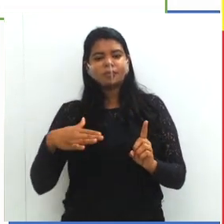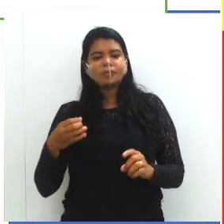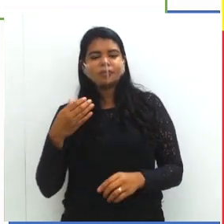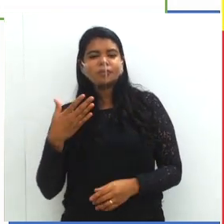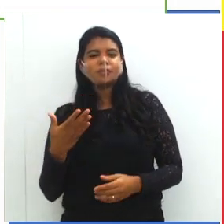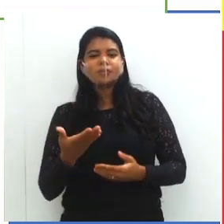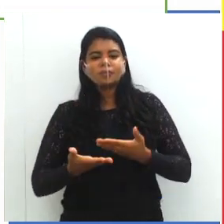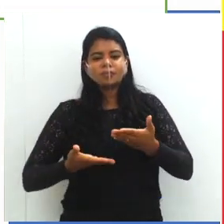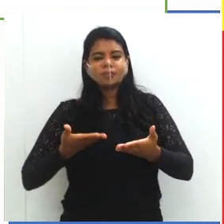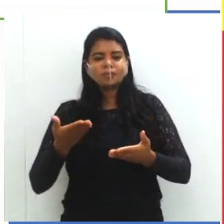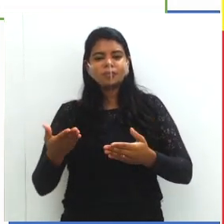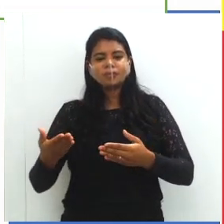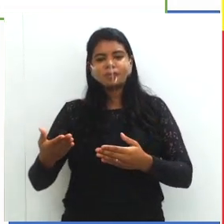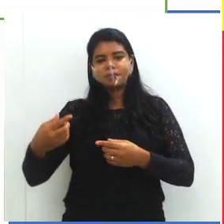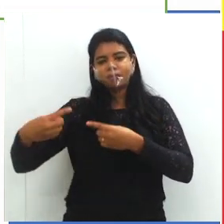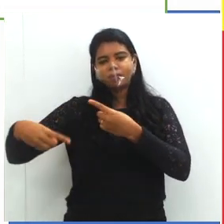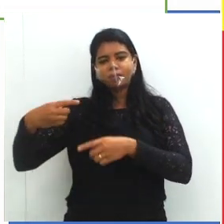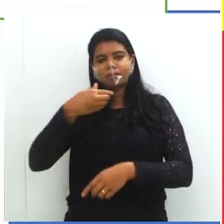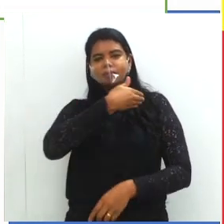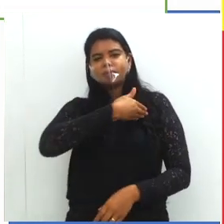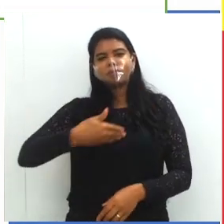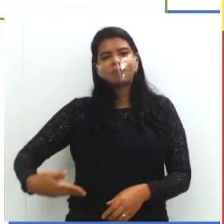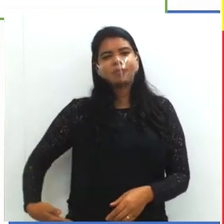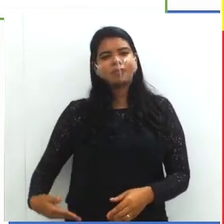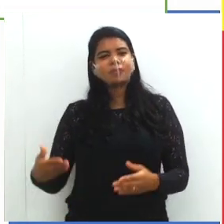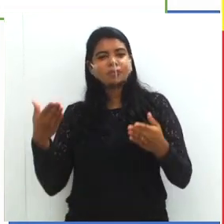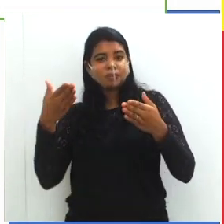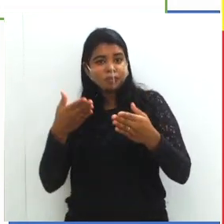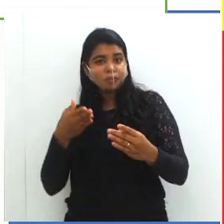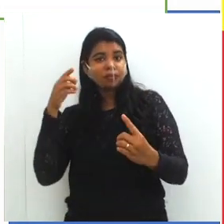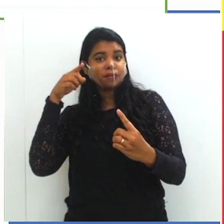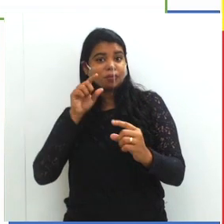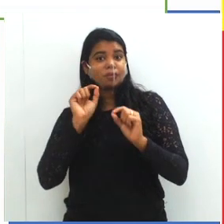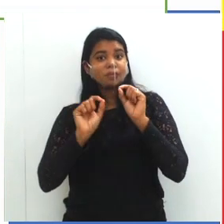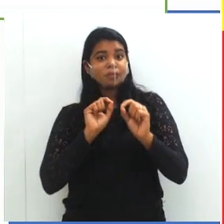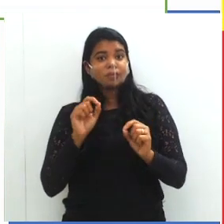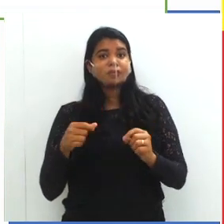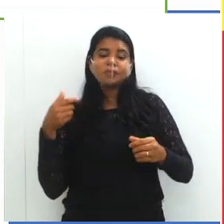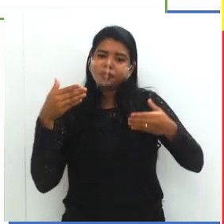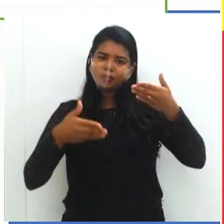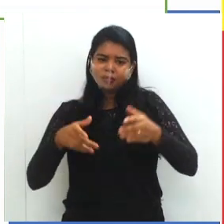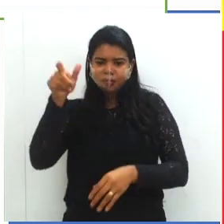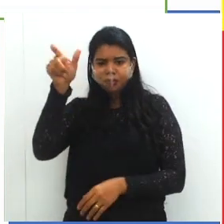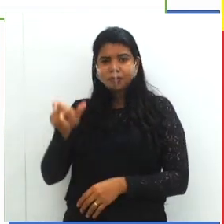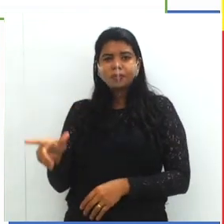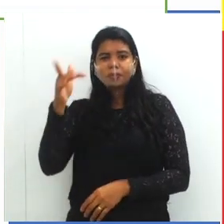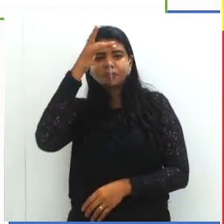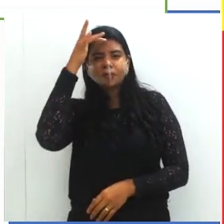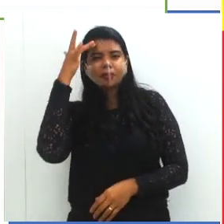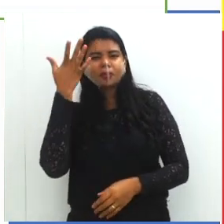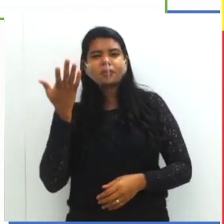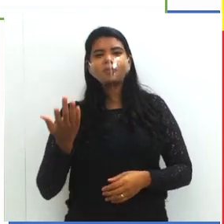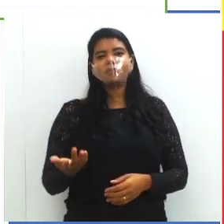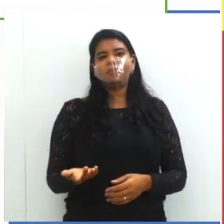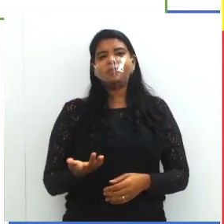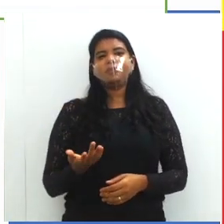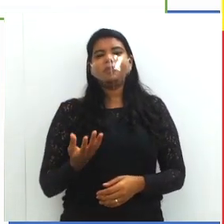comum. Então as políticas públicas elas vão objetivar o quê? A participação do cidadão,